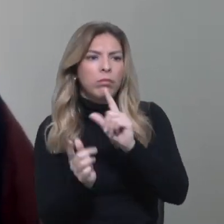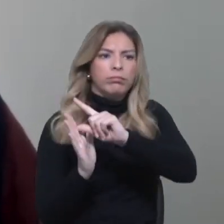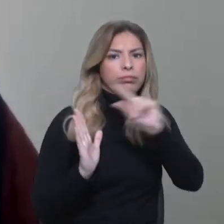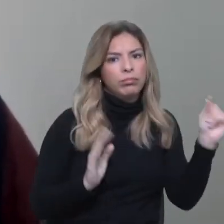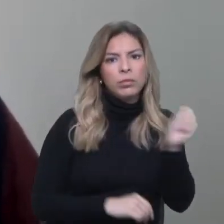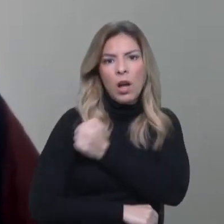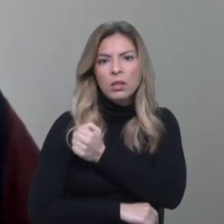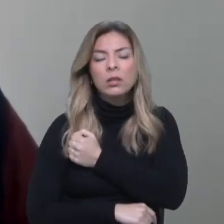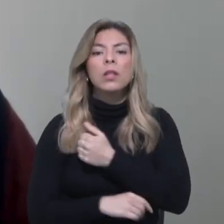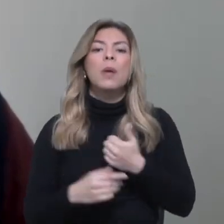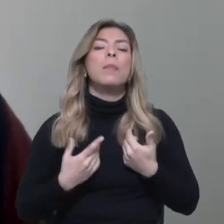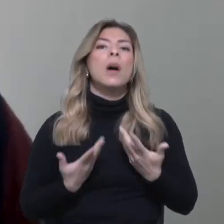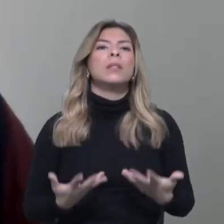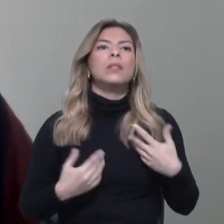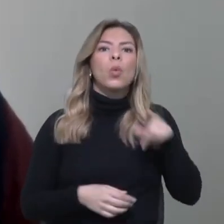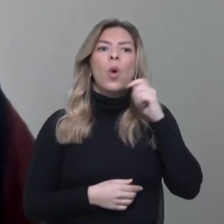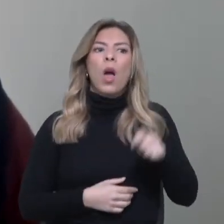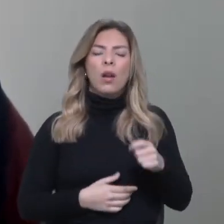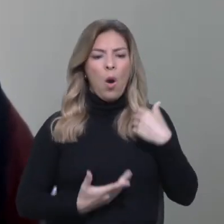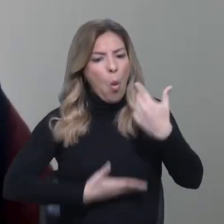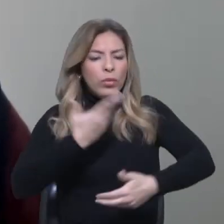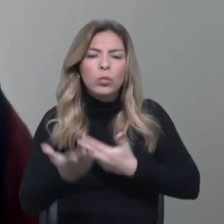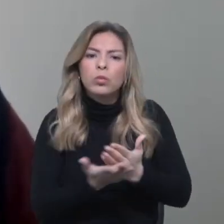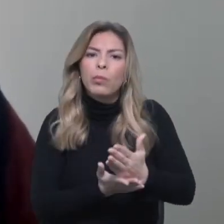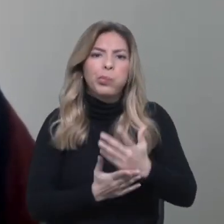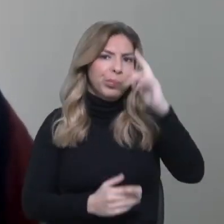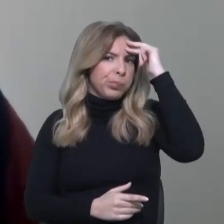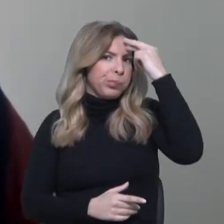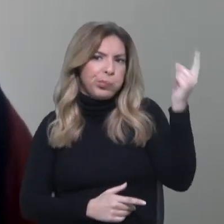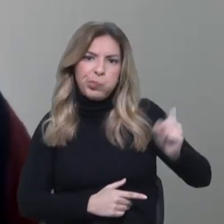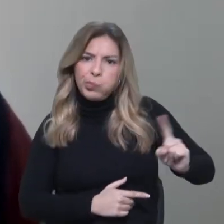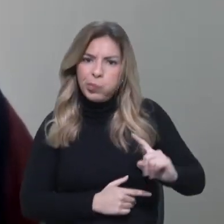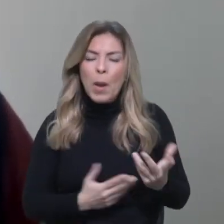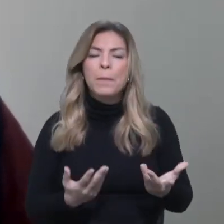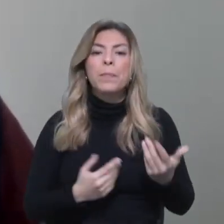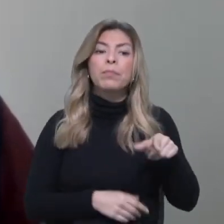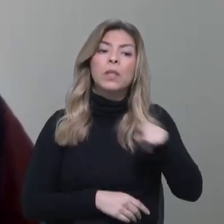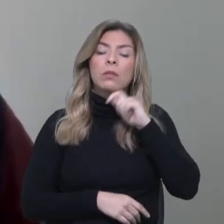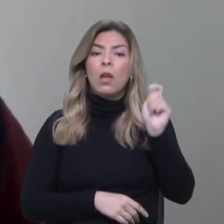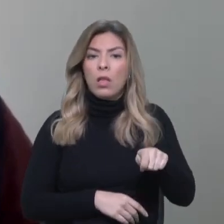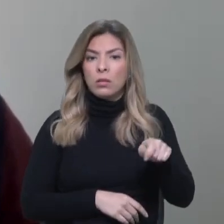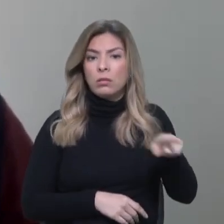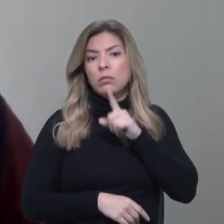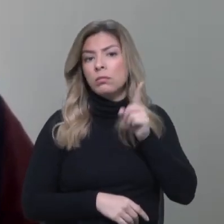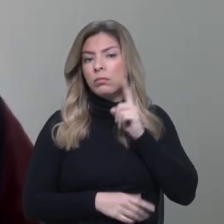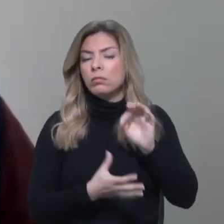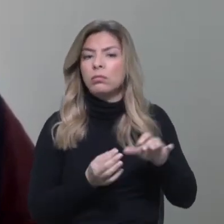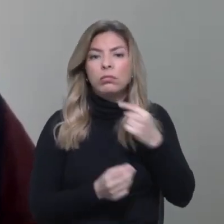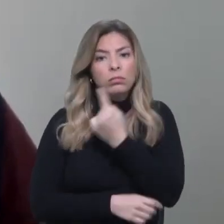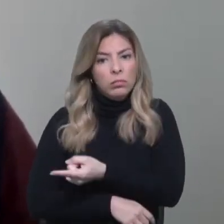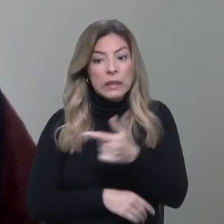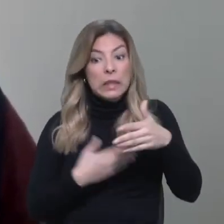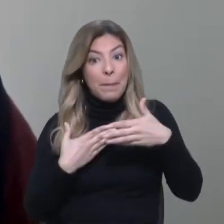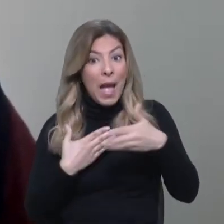que a Ucrânia percebeu que não dá para continuar muito mais neste caminho, e por isso Zelensky disse esta semana que a